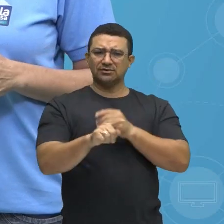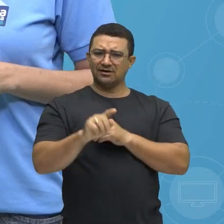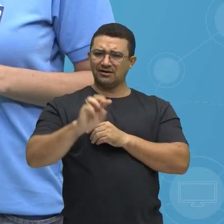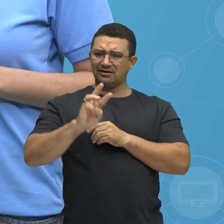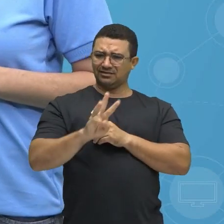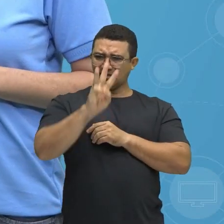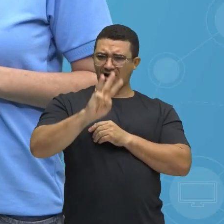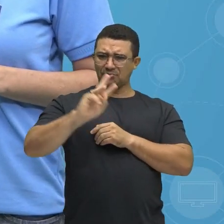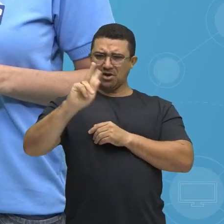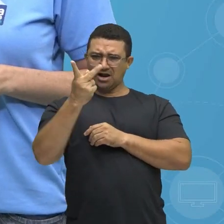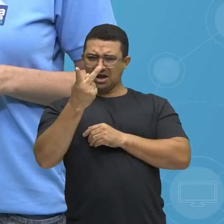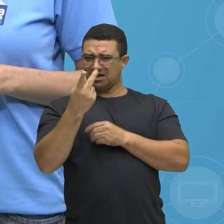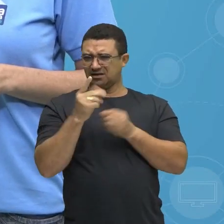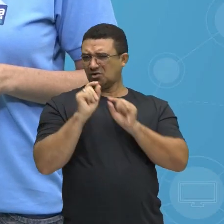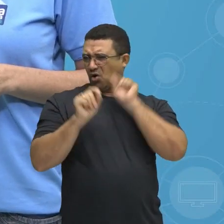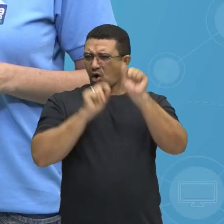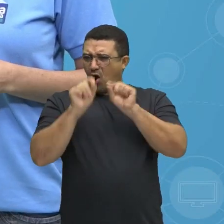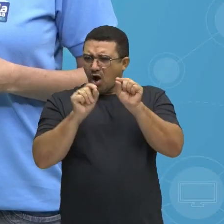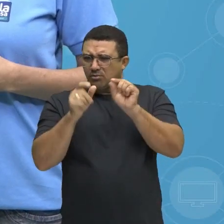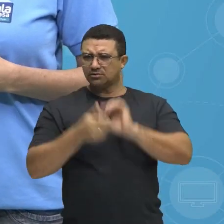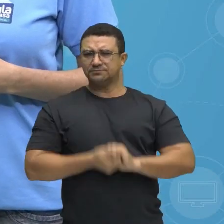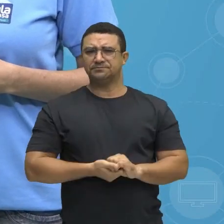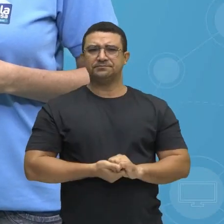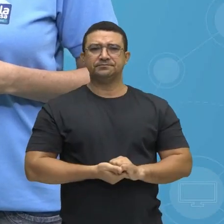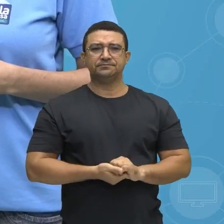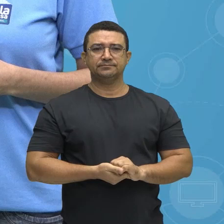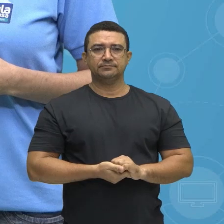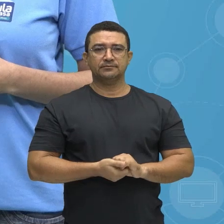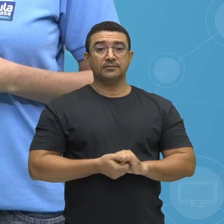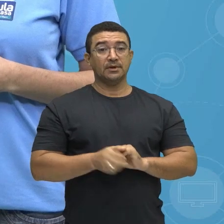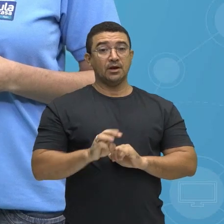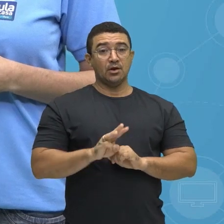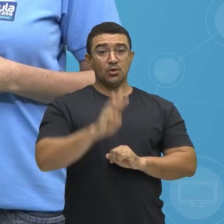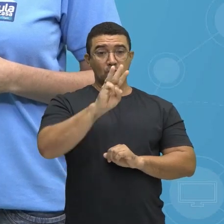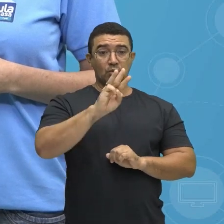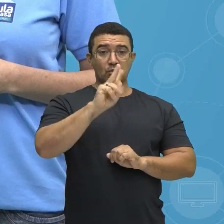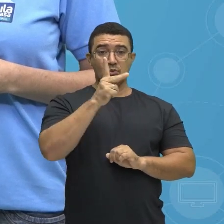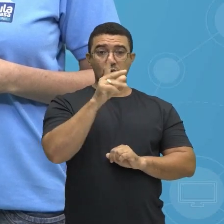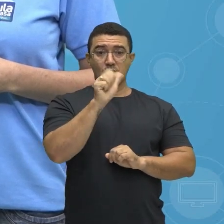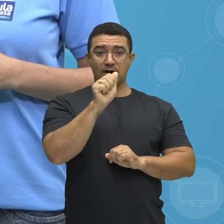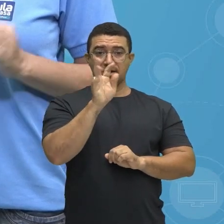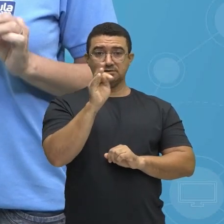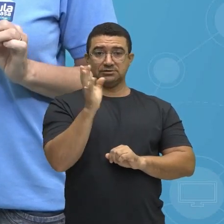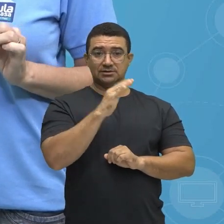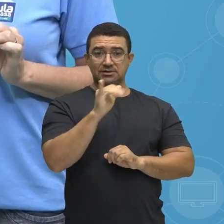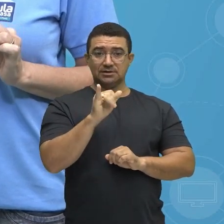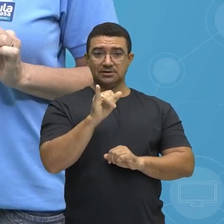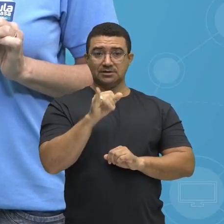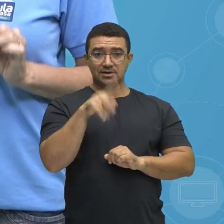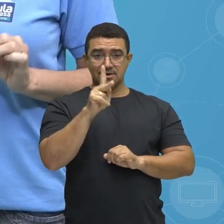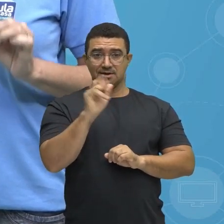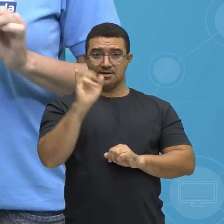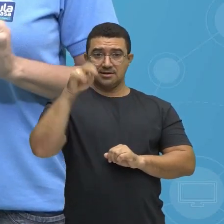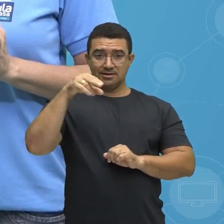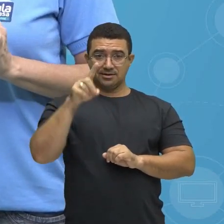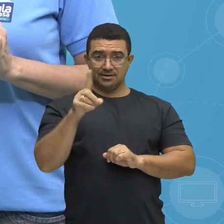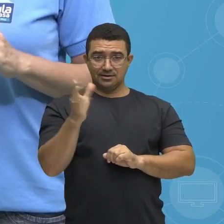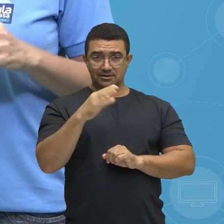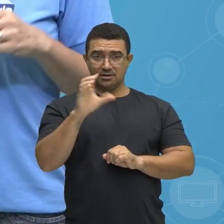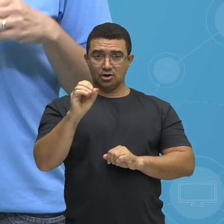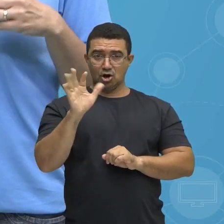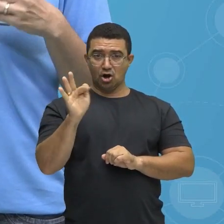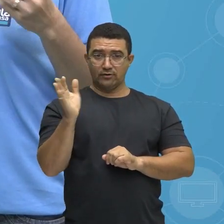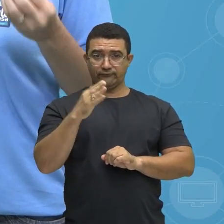teacher? Observe aqui esse exemplo. What kind of book do you read? Olha só, what